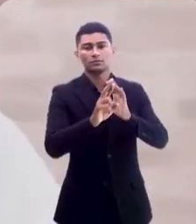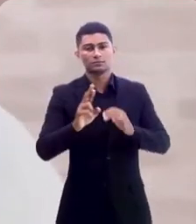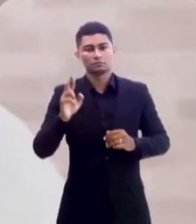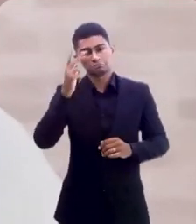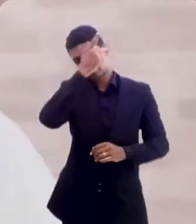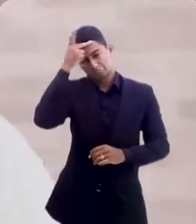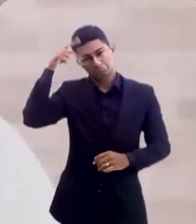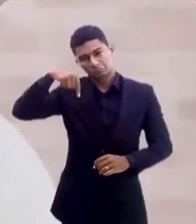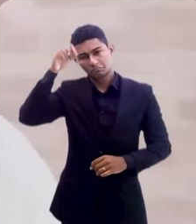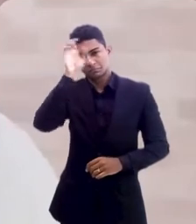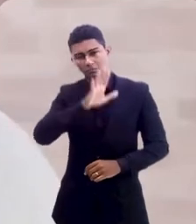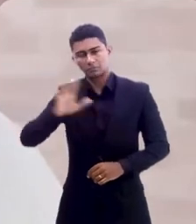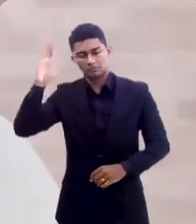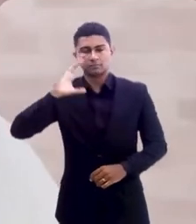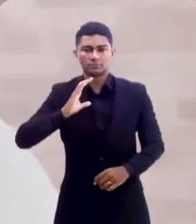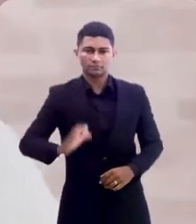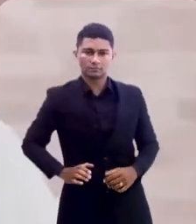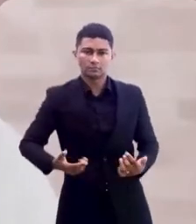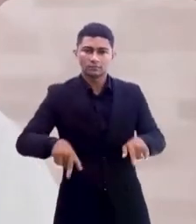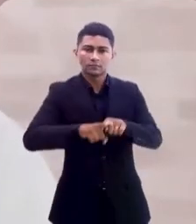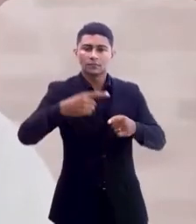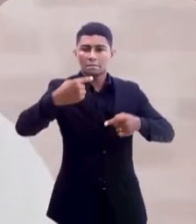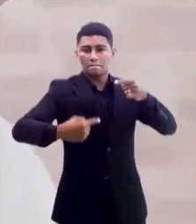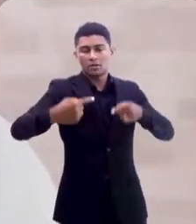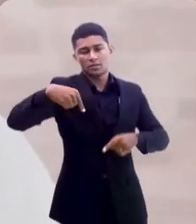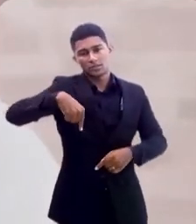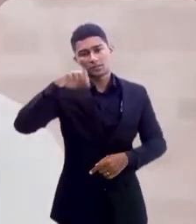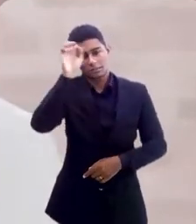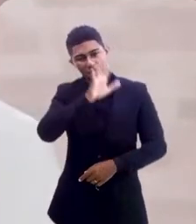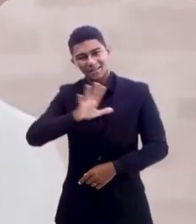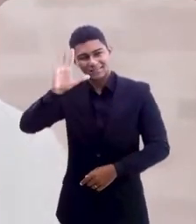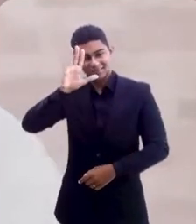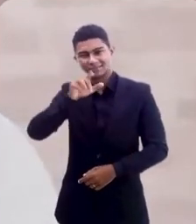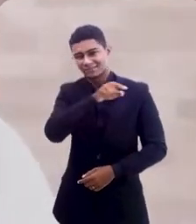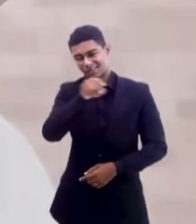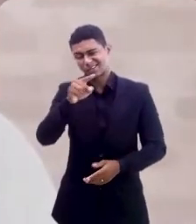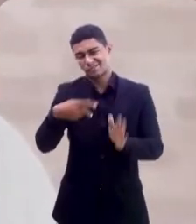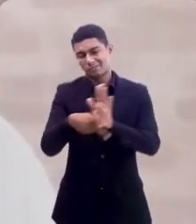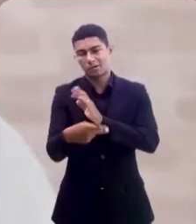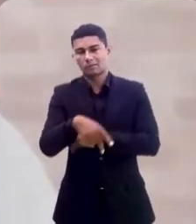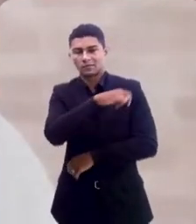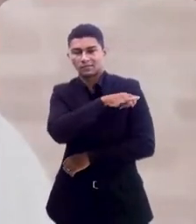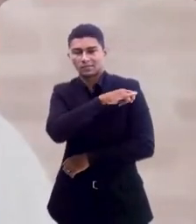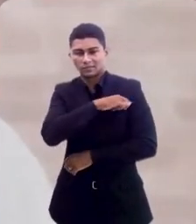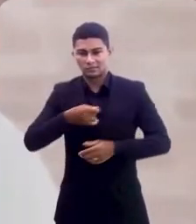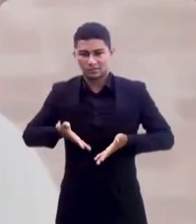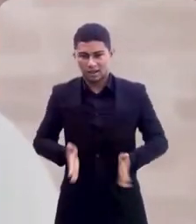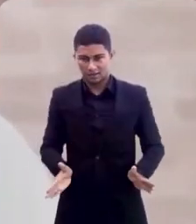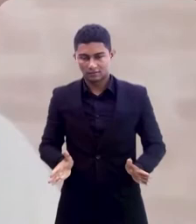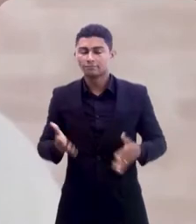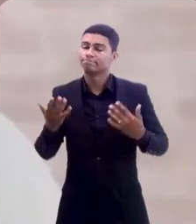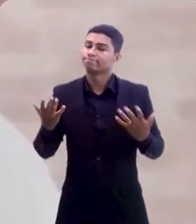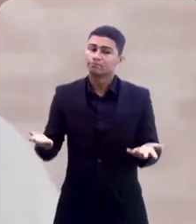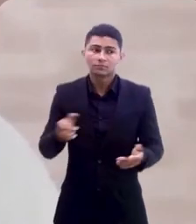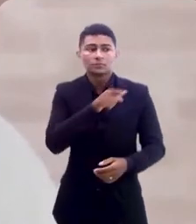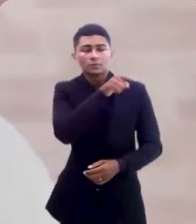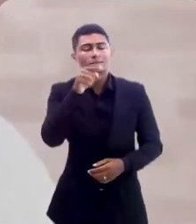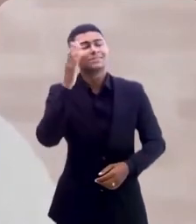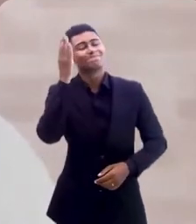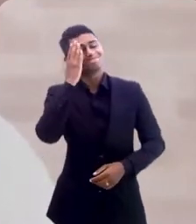de cidadãos brasileiros, políticos brasileiros que são fluminenses e que entendem,